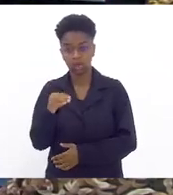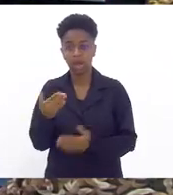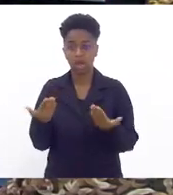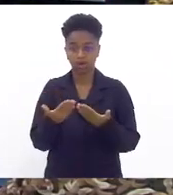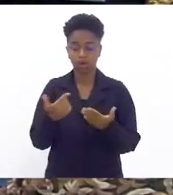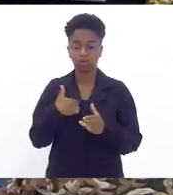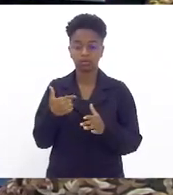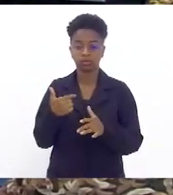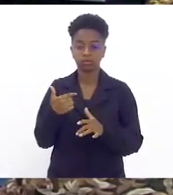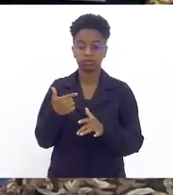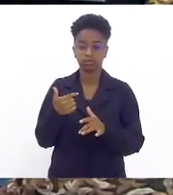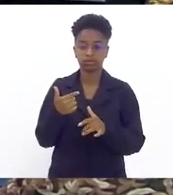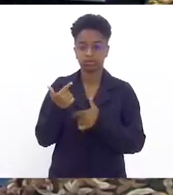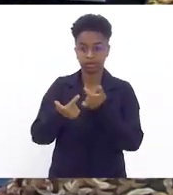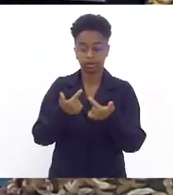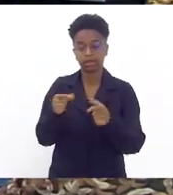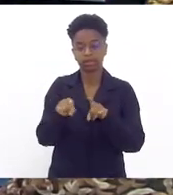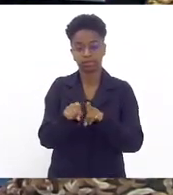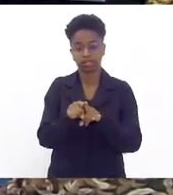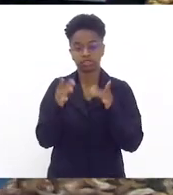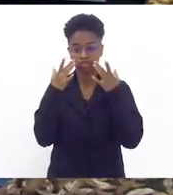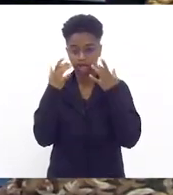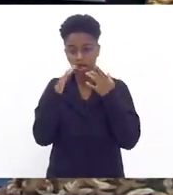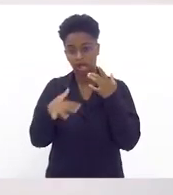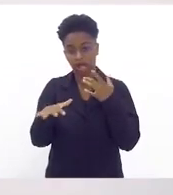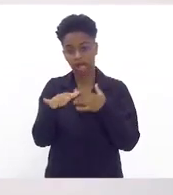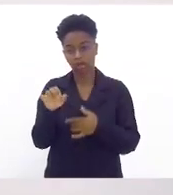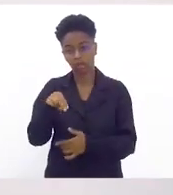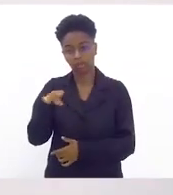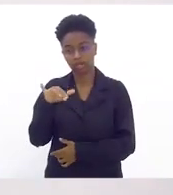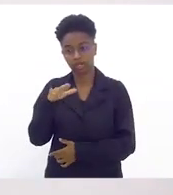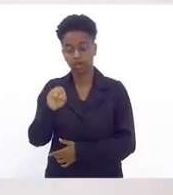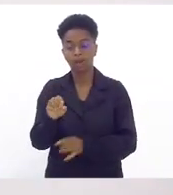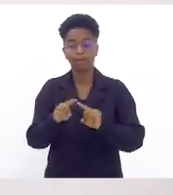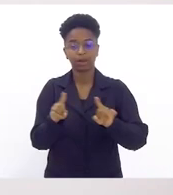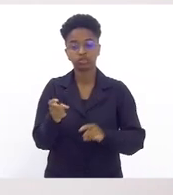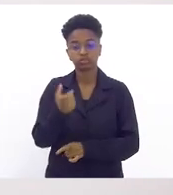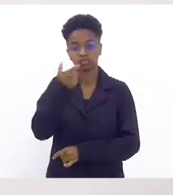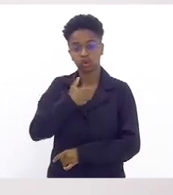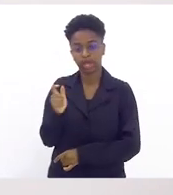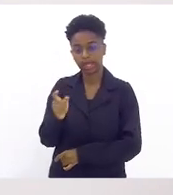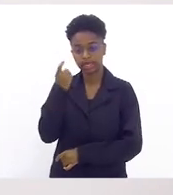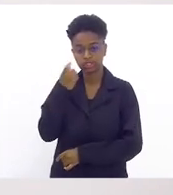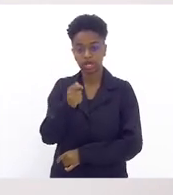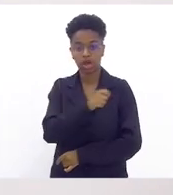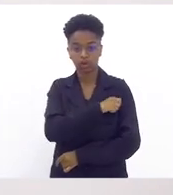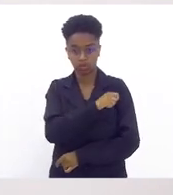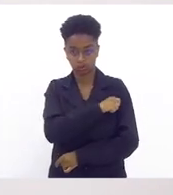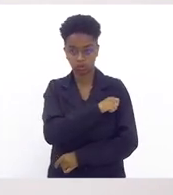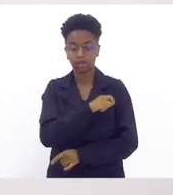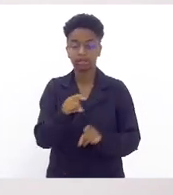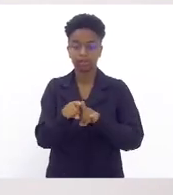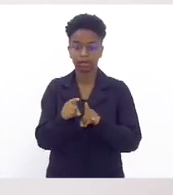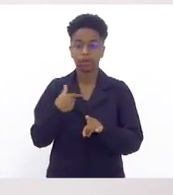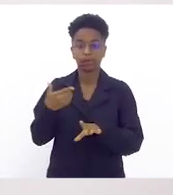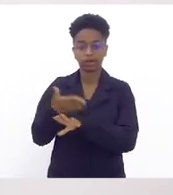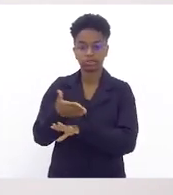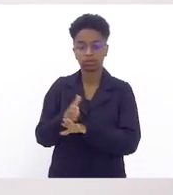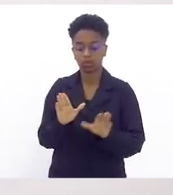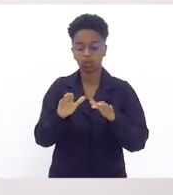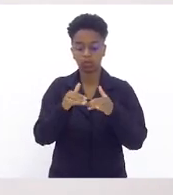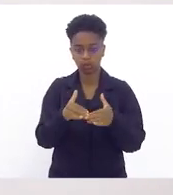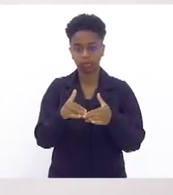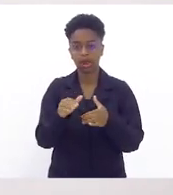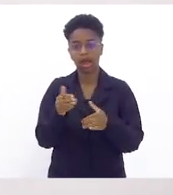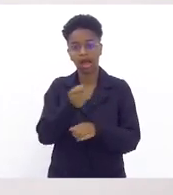é onde toca as pautas do teatro da Unirio mas também sou exu da Faetec e construiu Faetec pela educação que é o núcleo de alunos e ex-alunos que